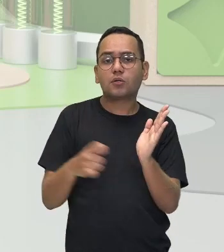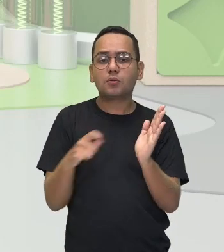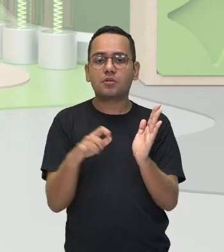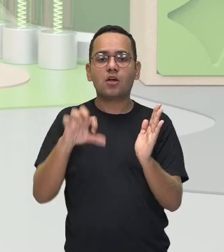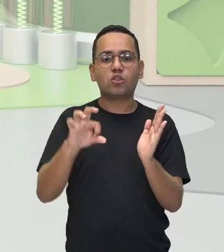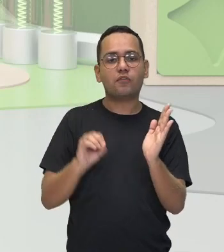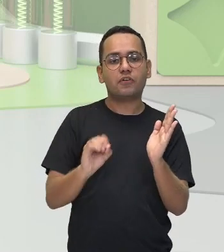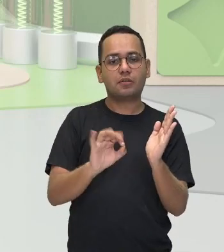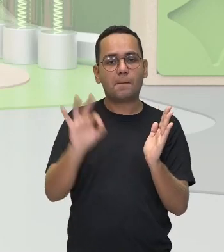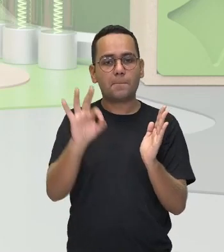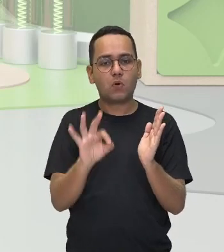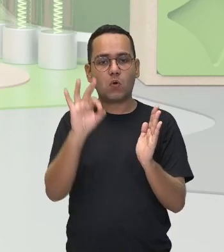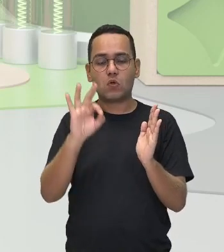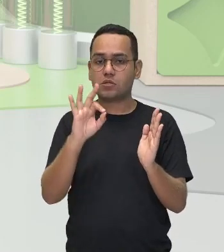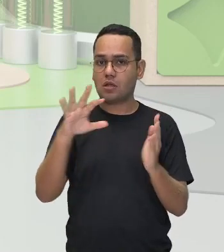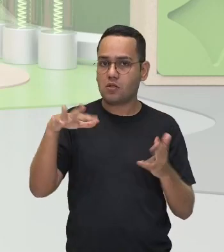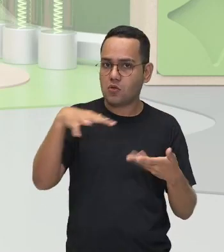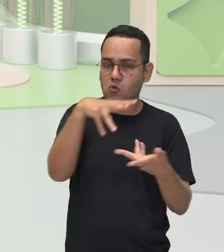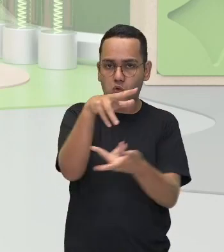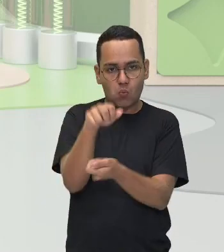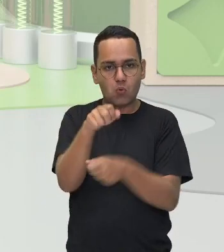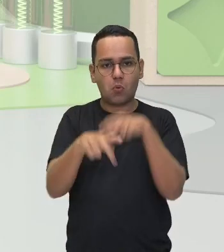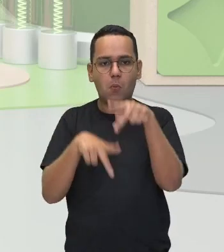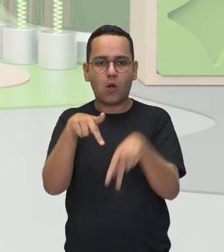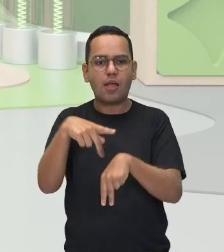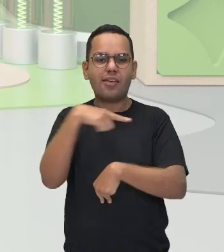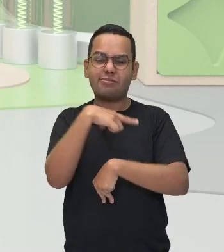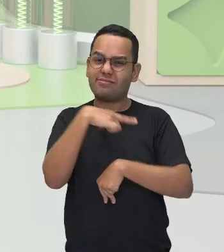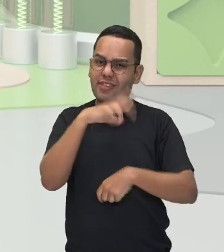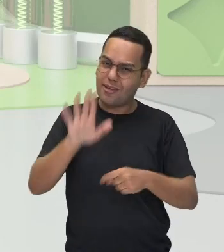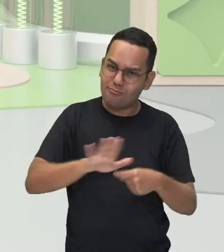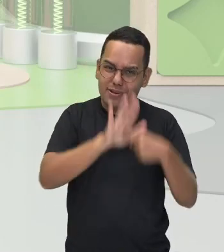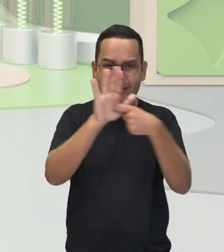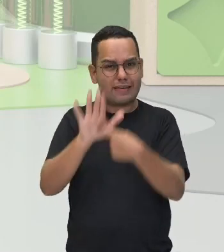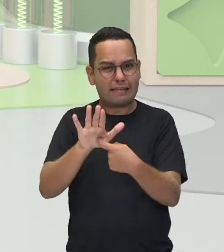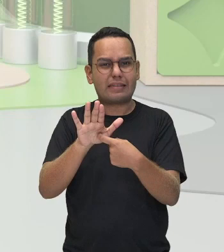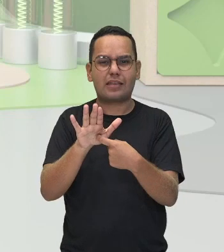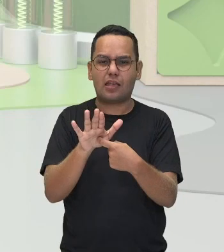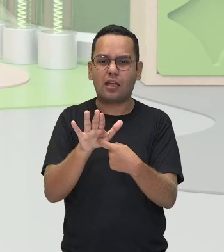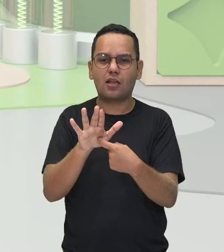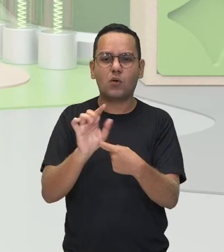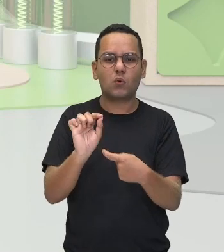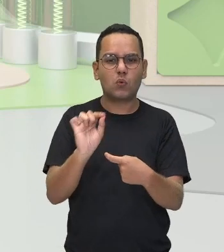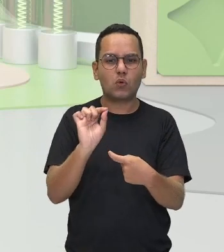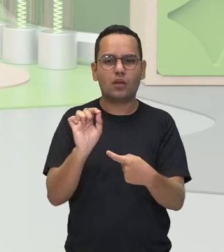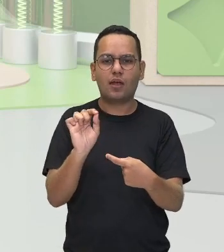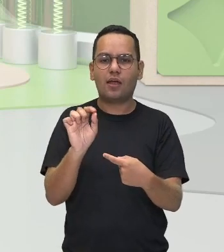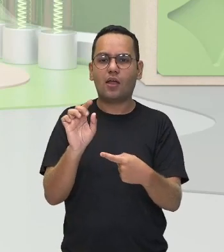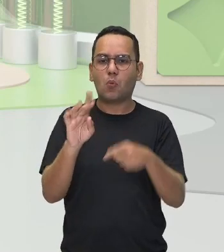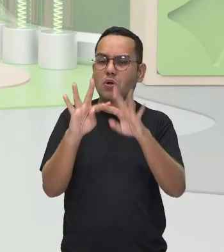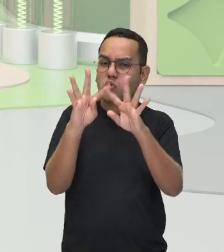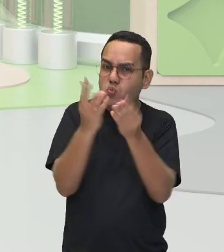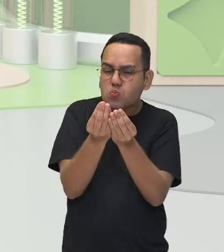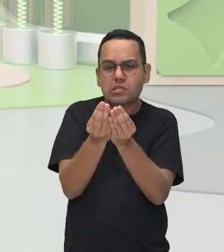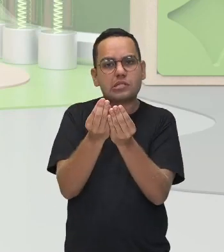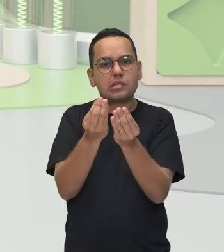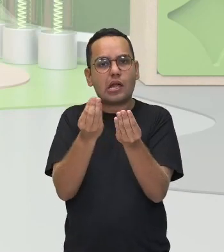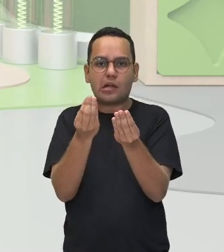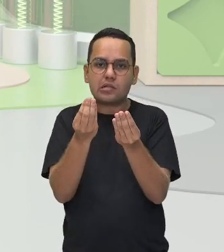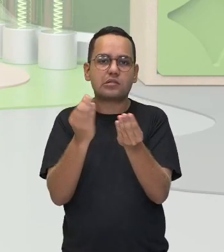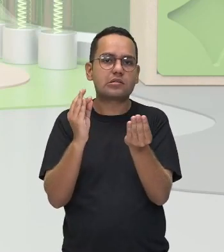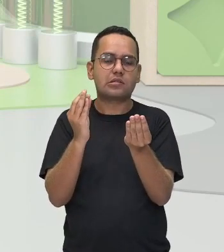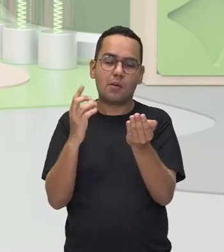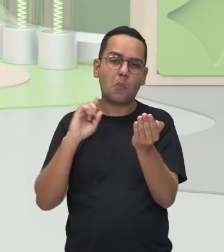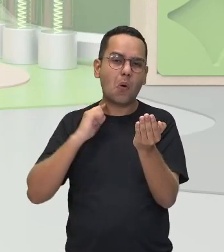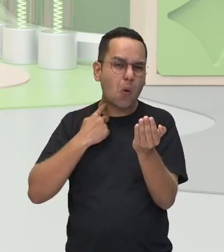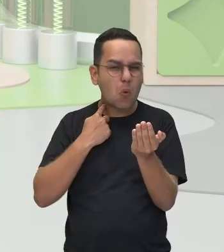população mundial pode estar exposta, né? Está exposta a pelo menos um agente poluente grave, tá? Então,